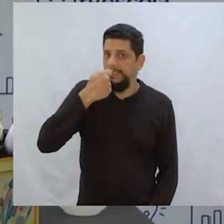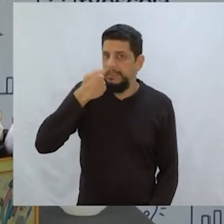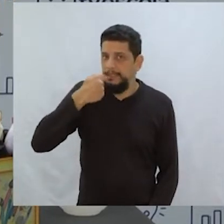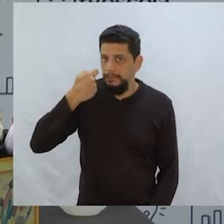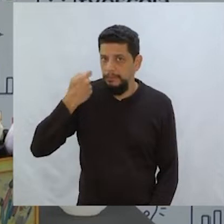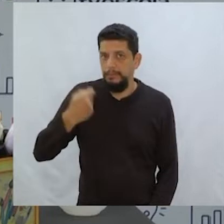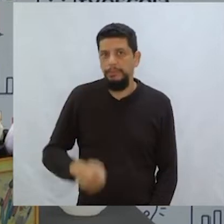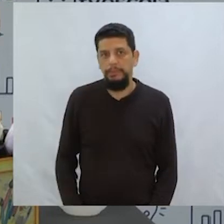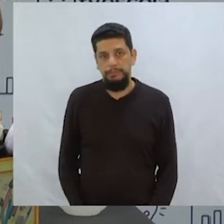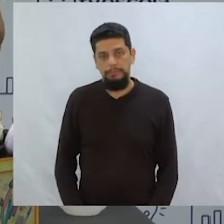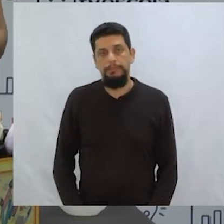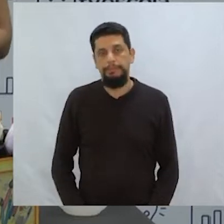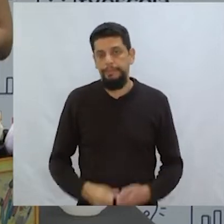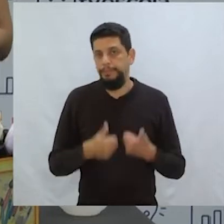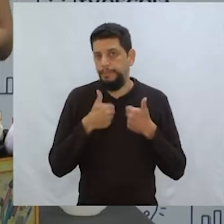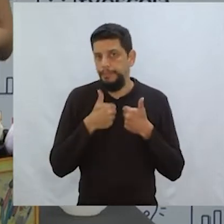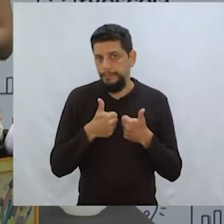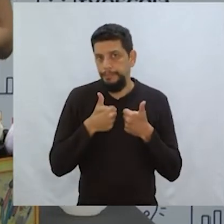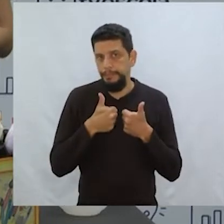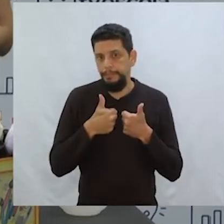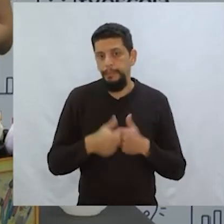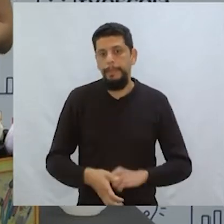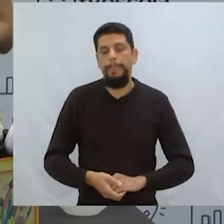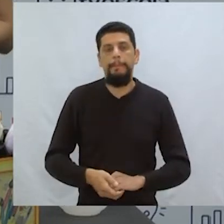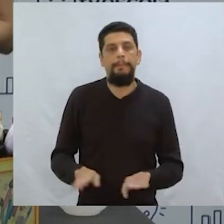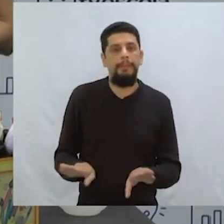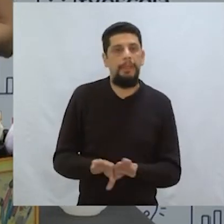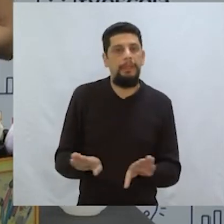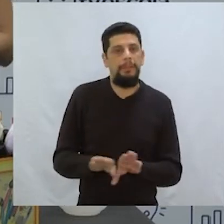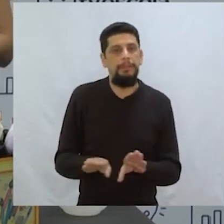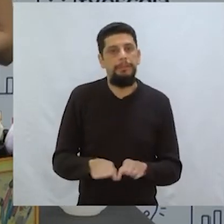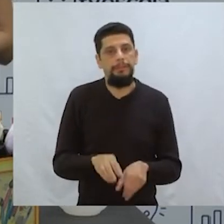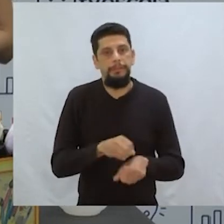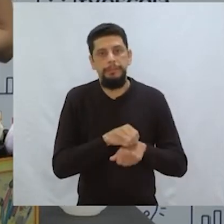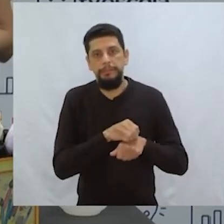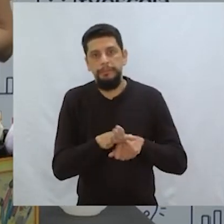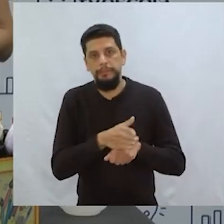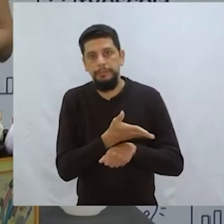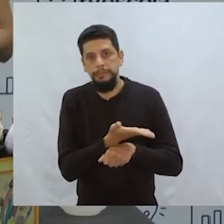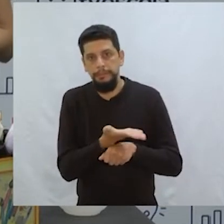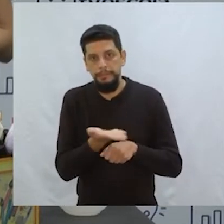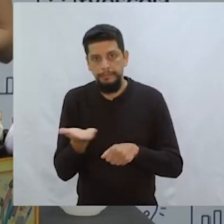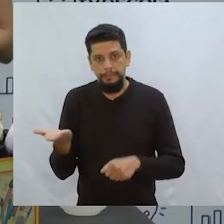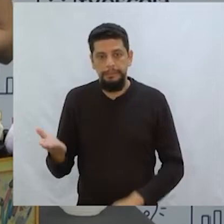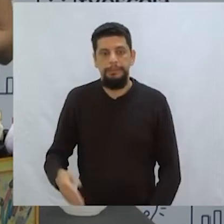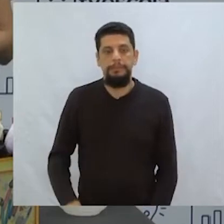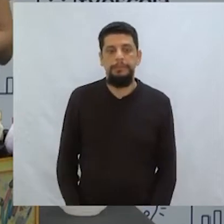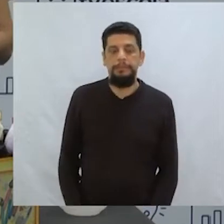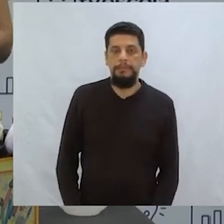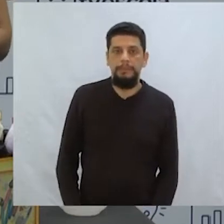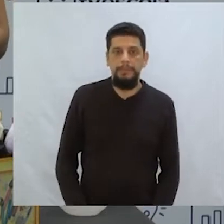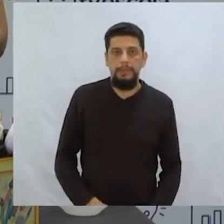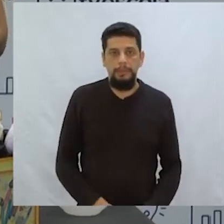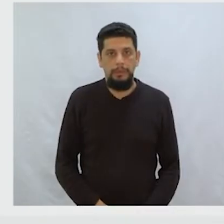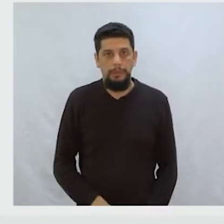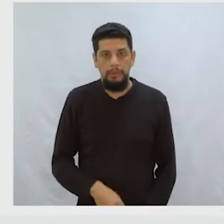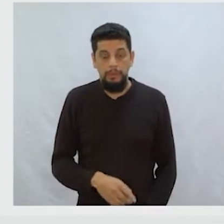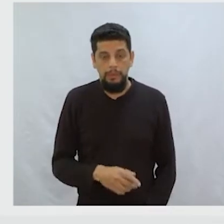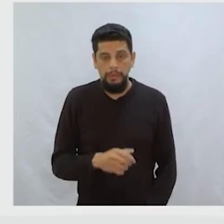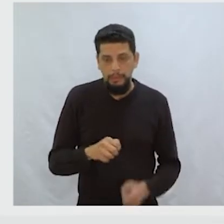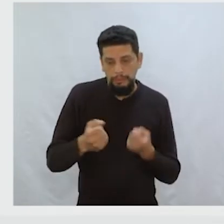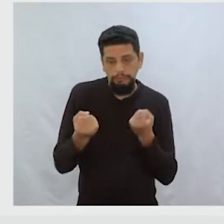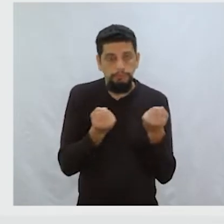consiga fazer o enxágue da boca. Vamos para mais uma dica de economia de água?